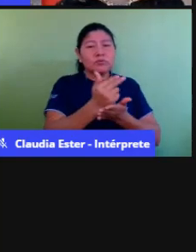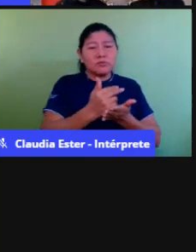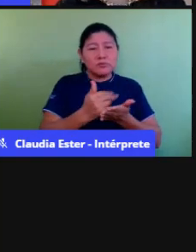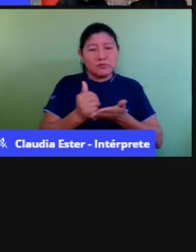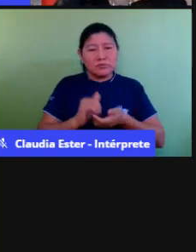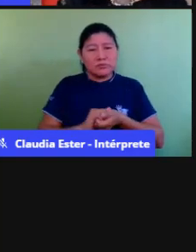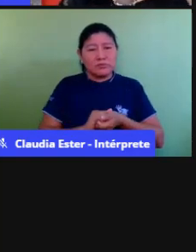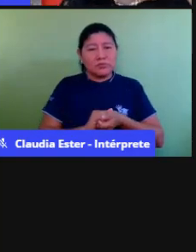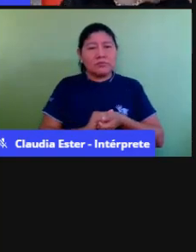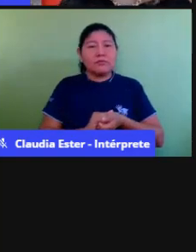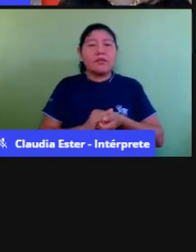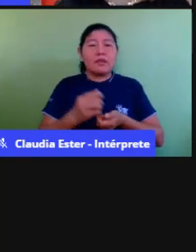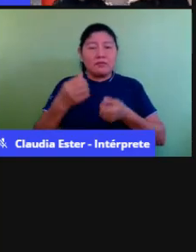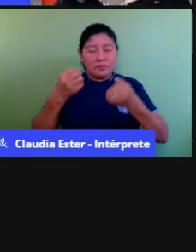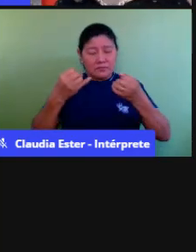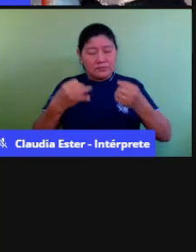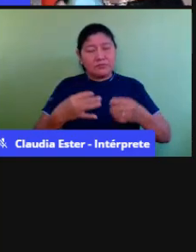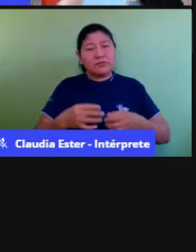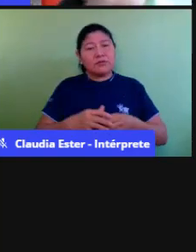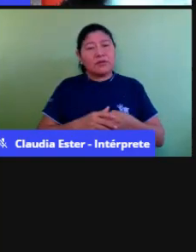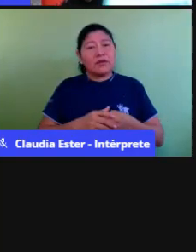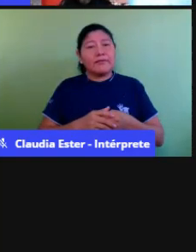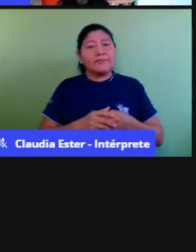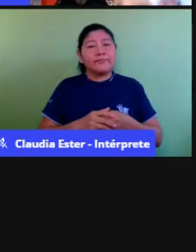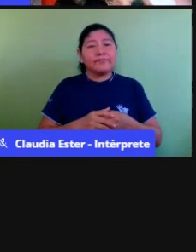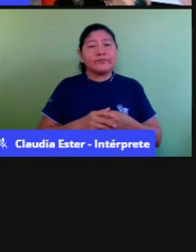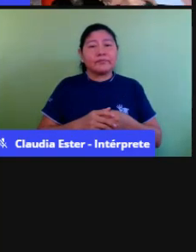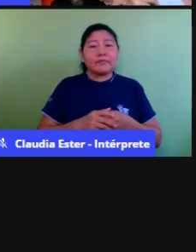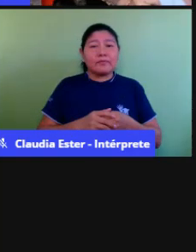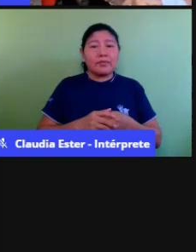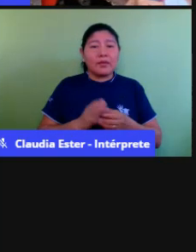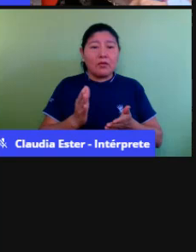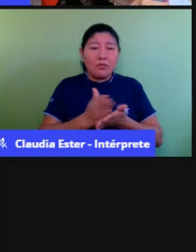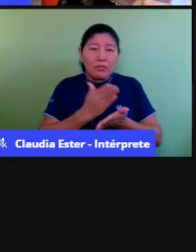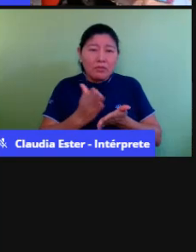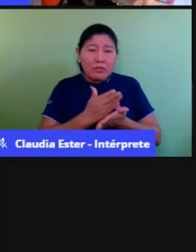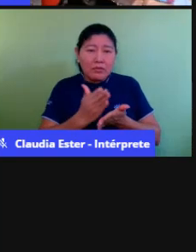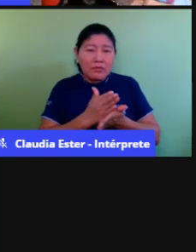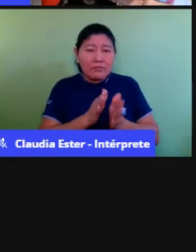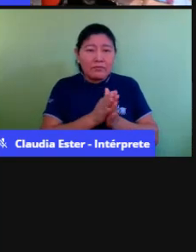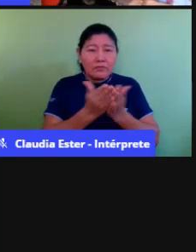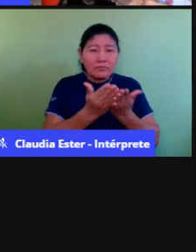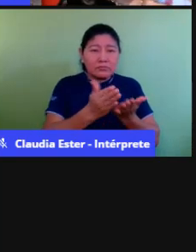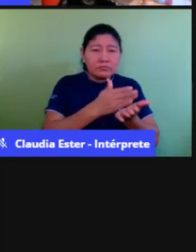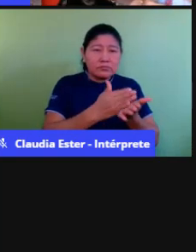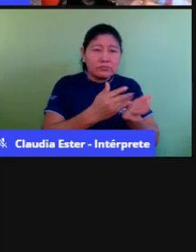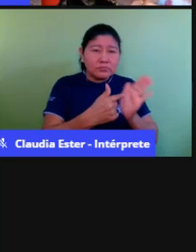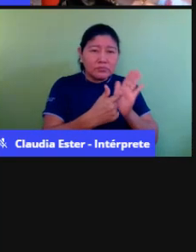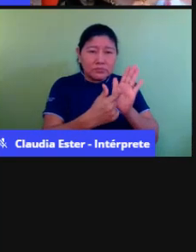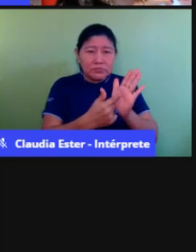uma fala bem importante deste livro. Este livro vocês devem conhecer.